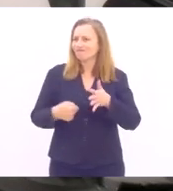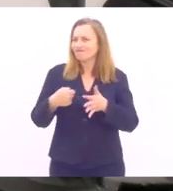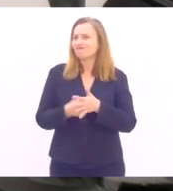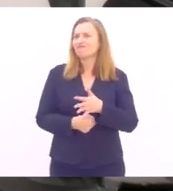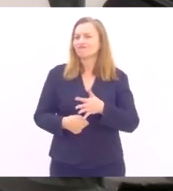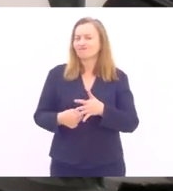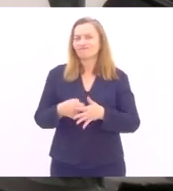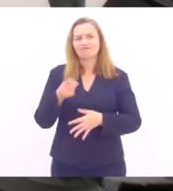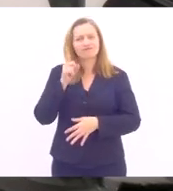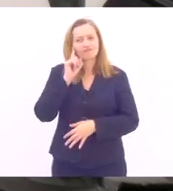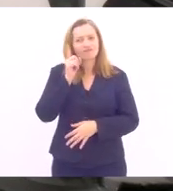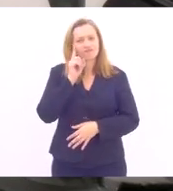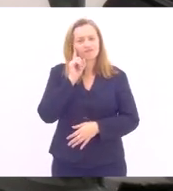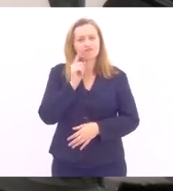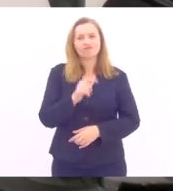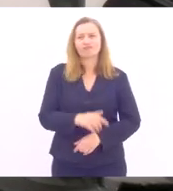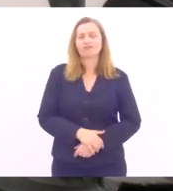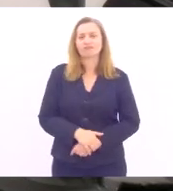frequentemente para